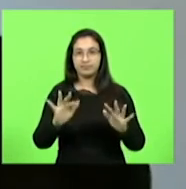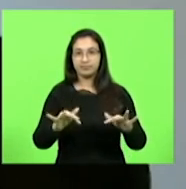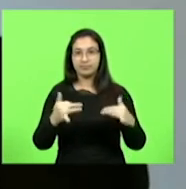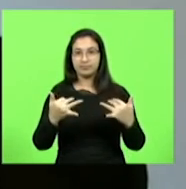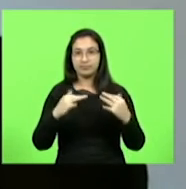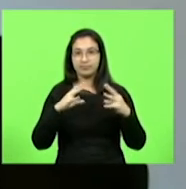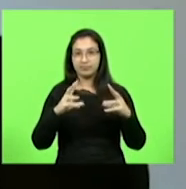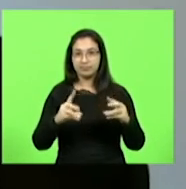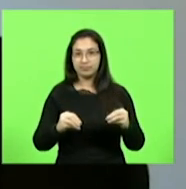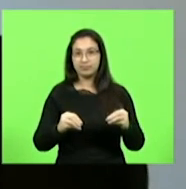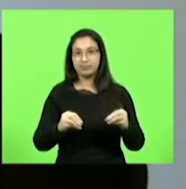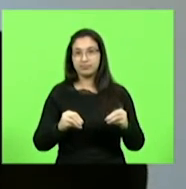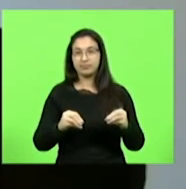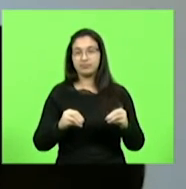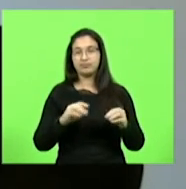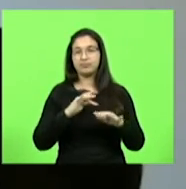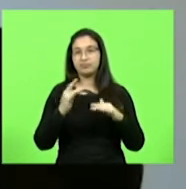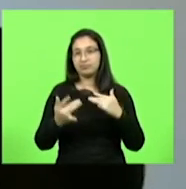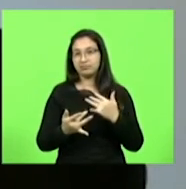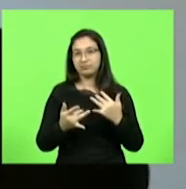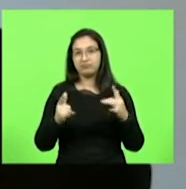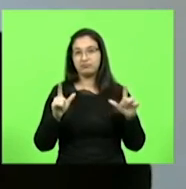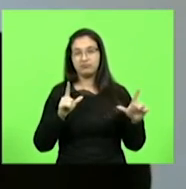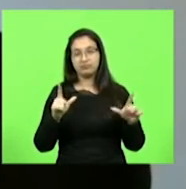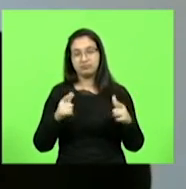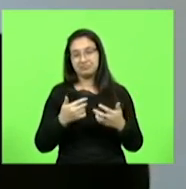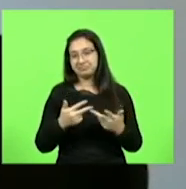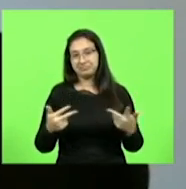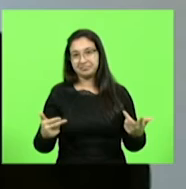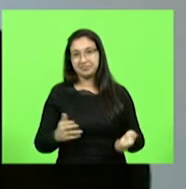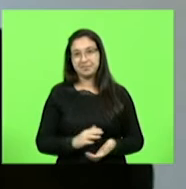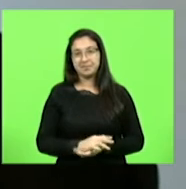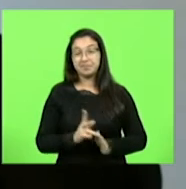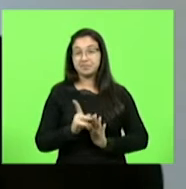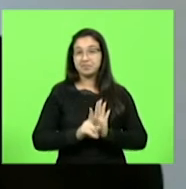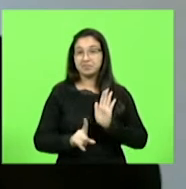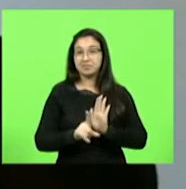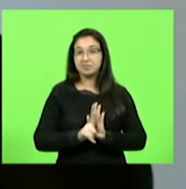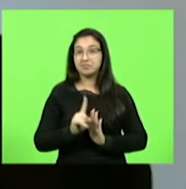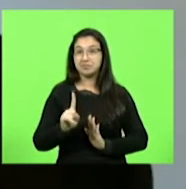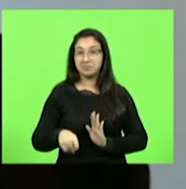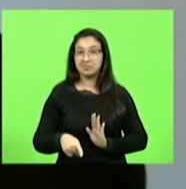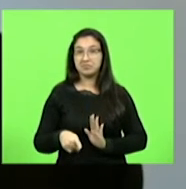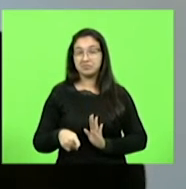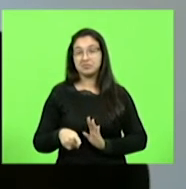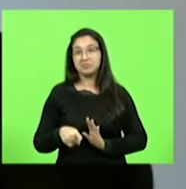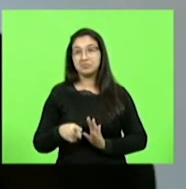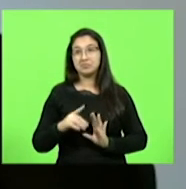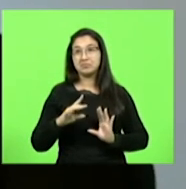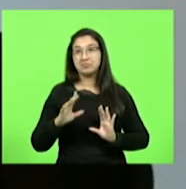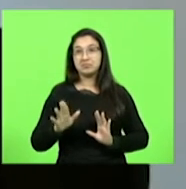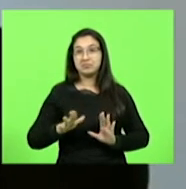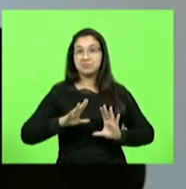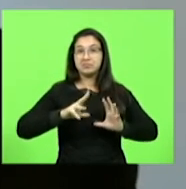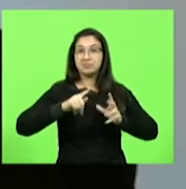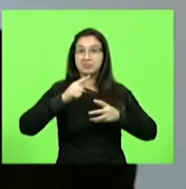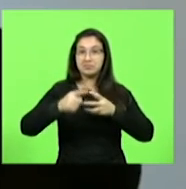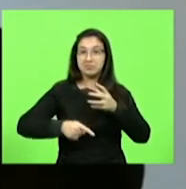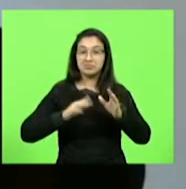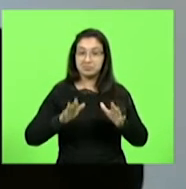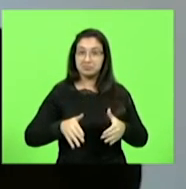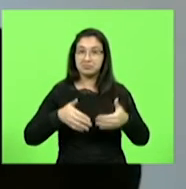parlamentar defendeu a iniciativa. Esse projeto de lei, ele vem ao encontro de um mundo mais sustentável. Uma